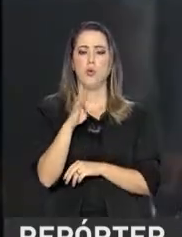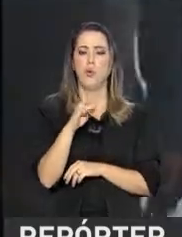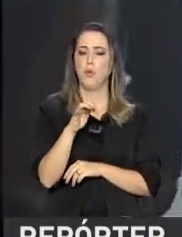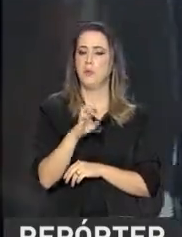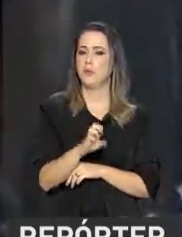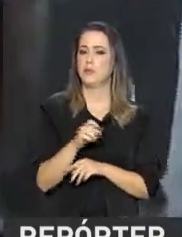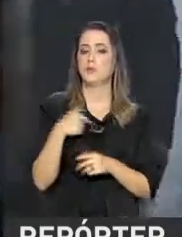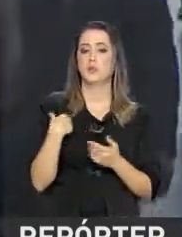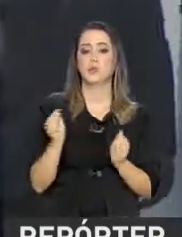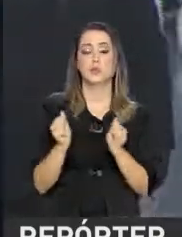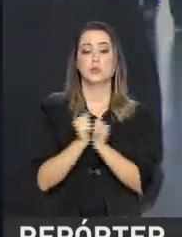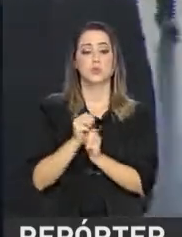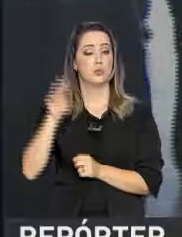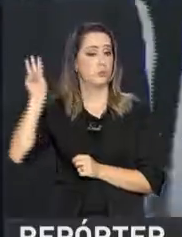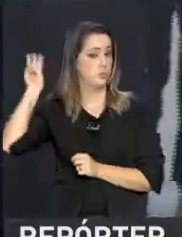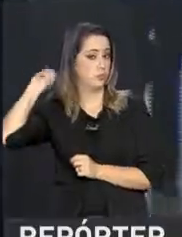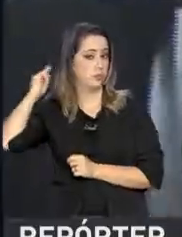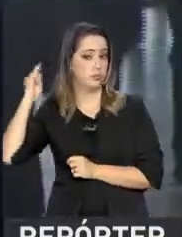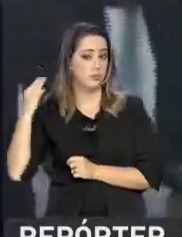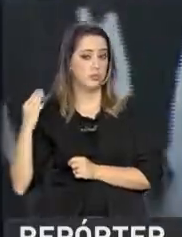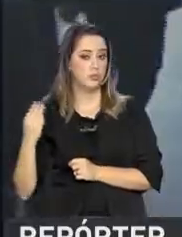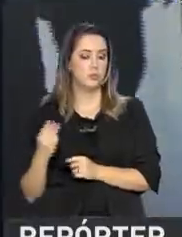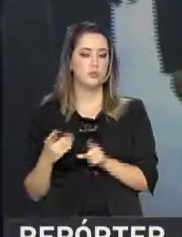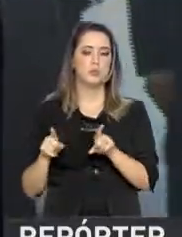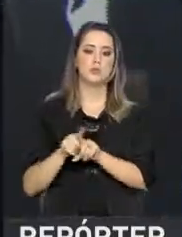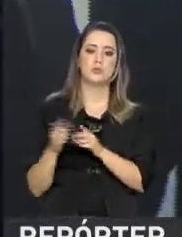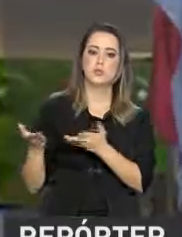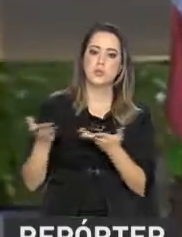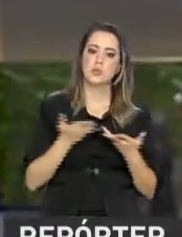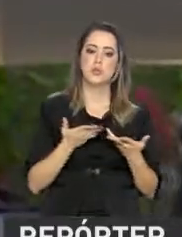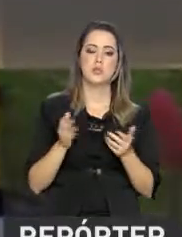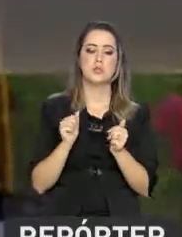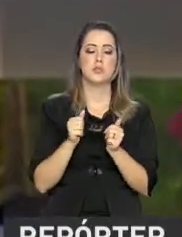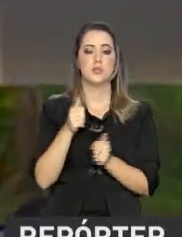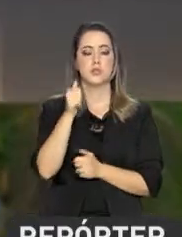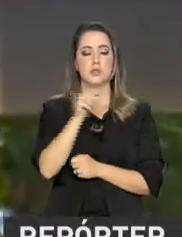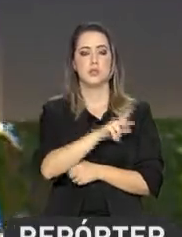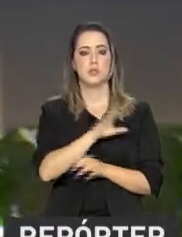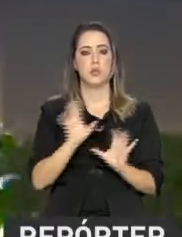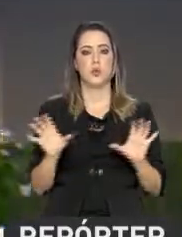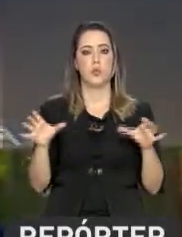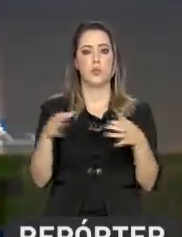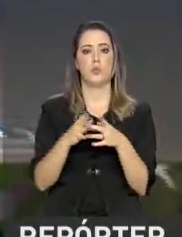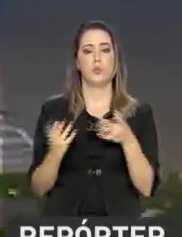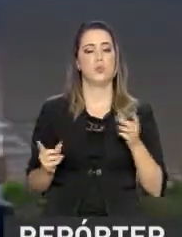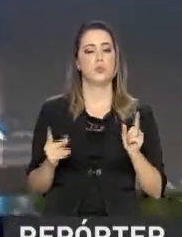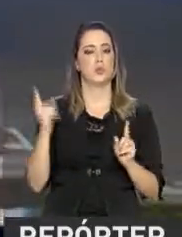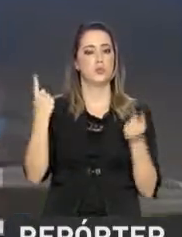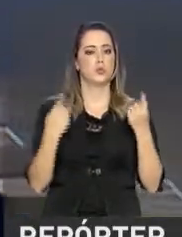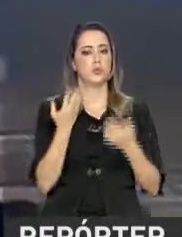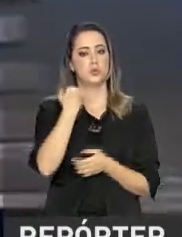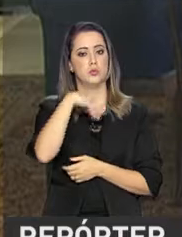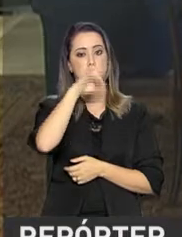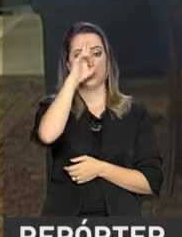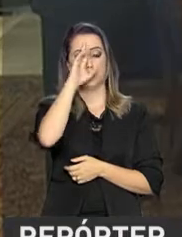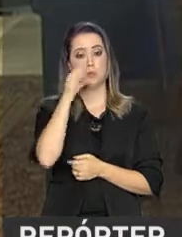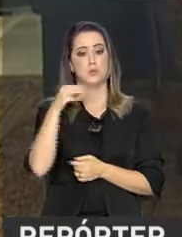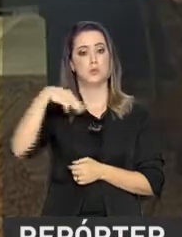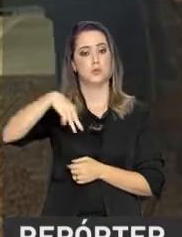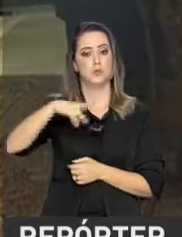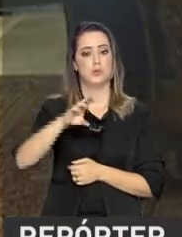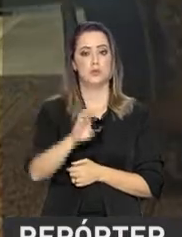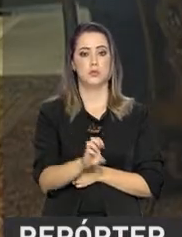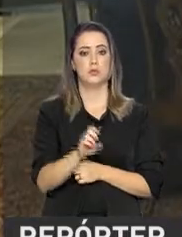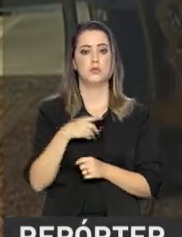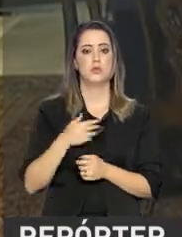marcela temer o presidente recebeu em seguida sebastian pinheiro ea delegação chilena para um almoço no palácio do itamaraty durante